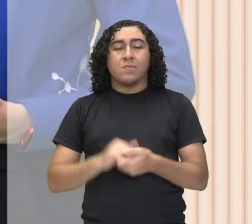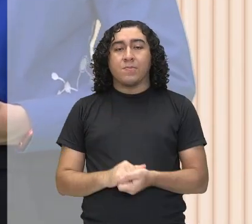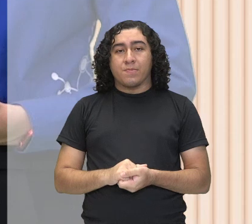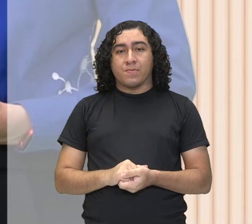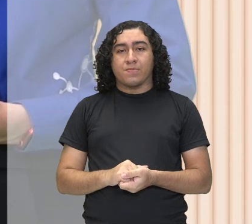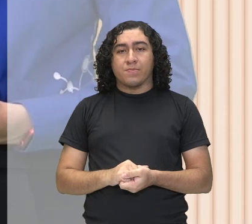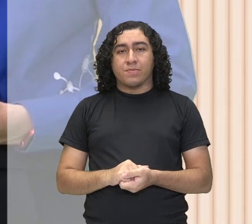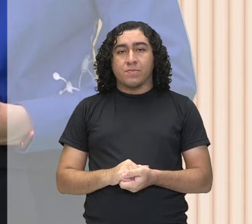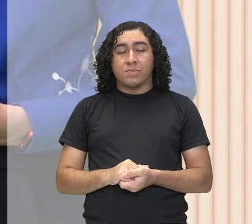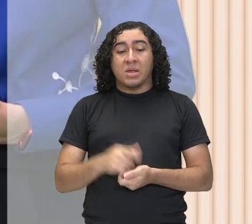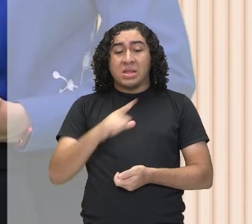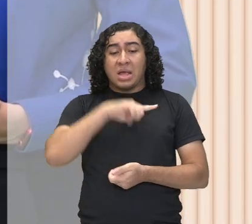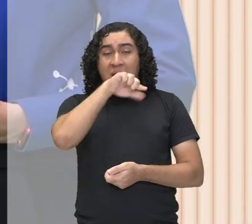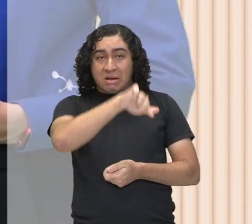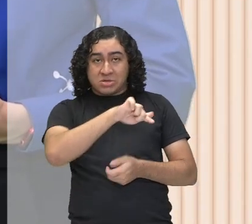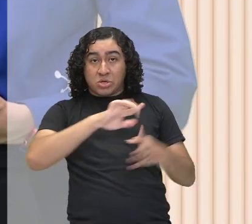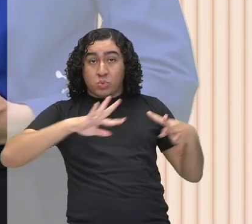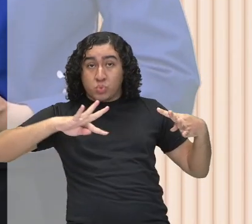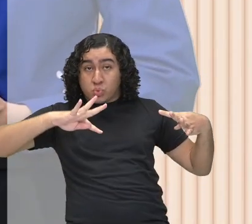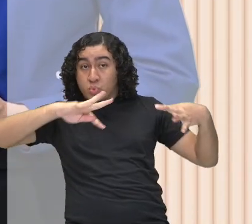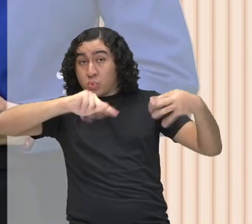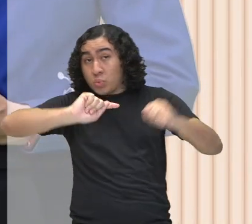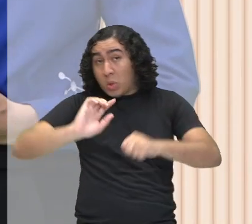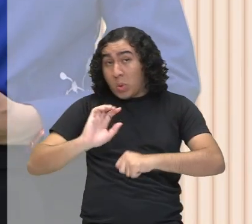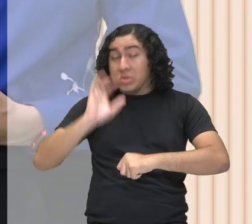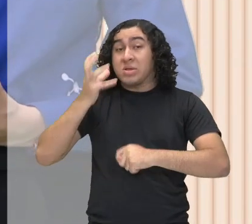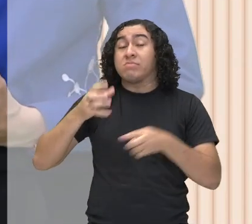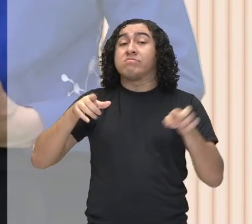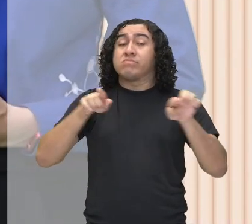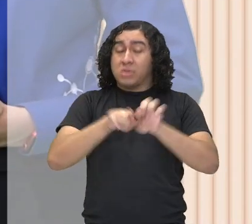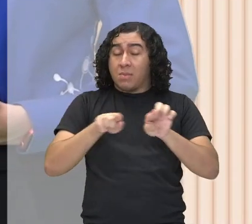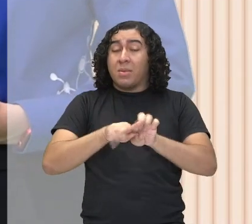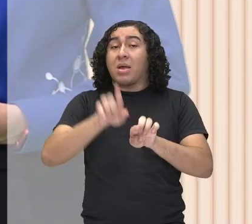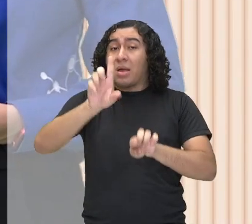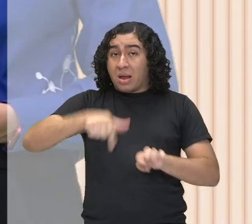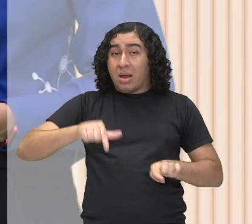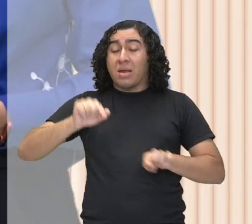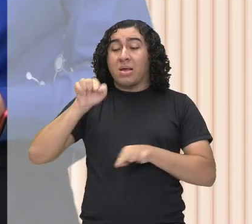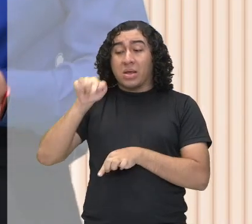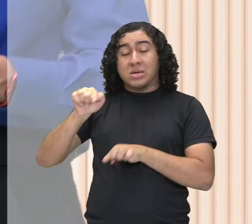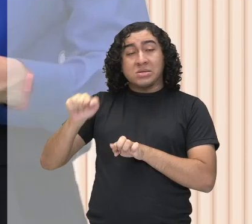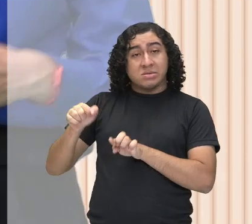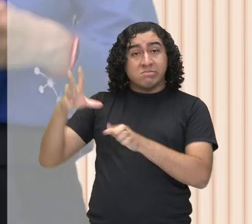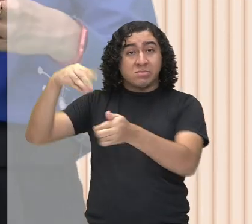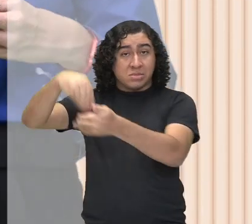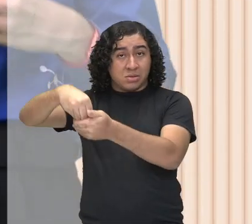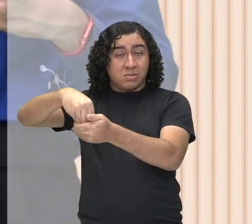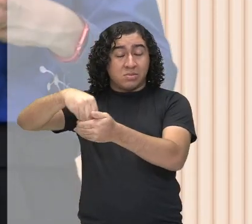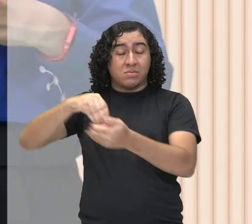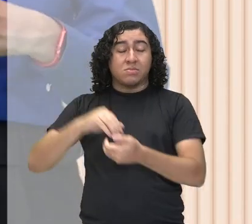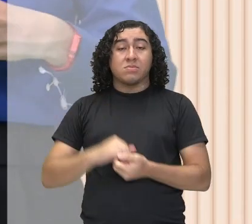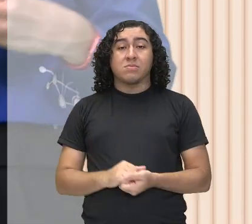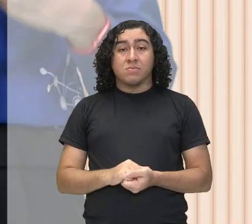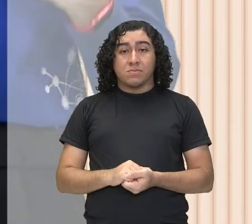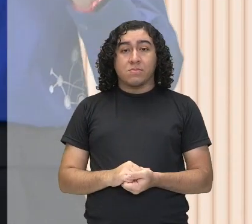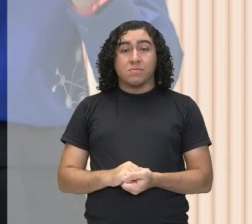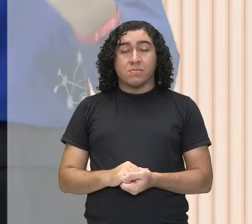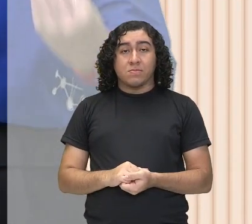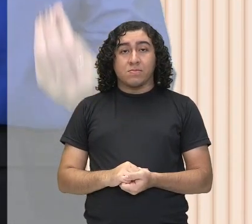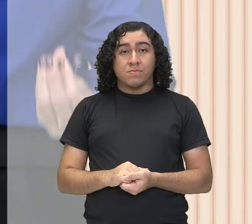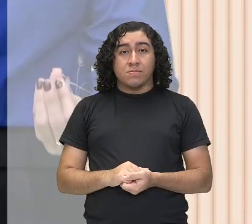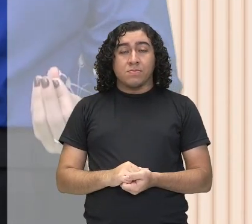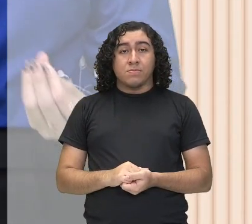de desastres ambientais, ele é também considerado um fator repulsivo. Então, ele está fazendo com que